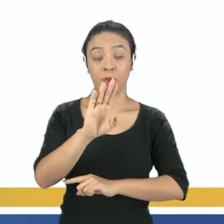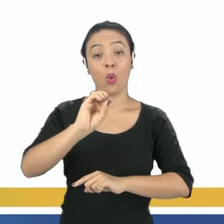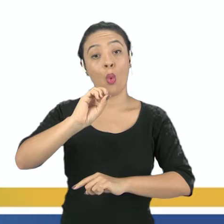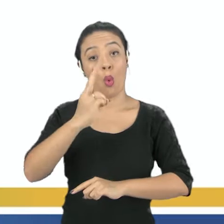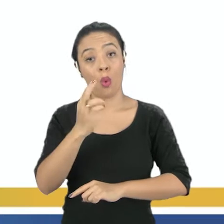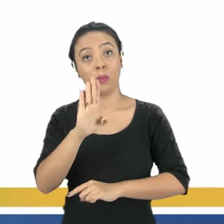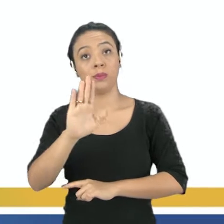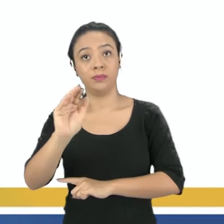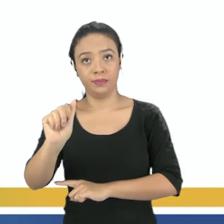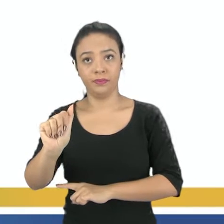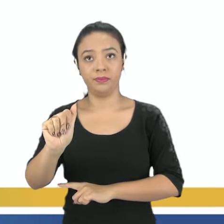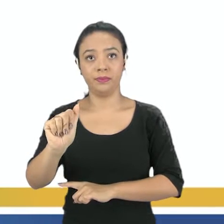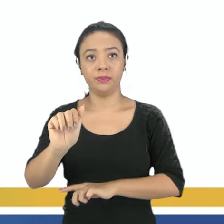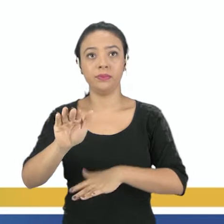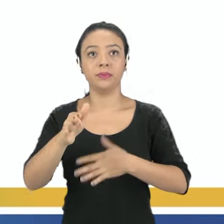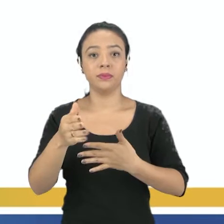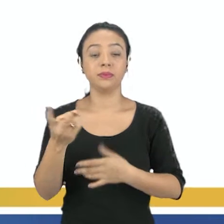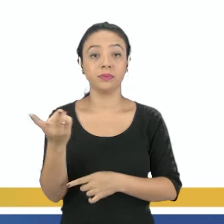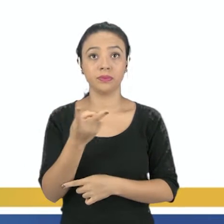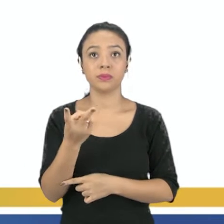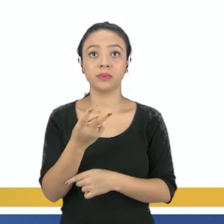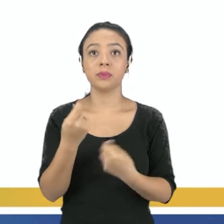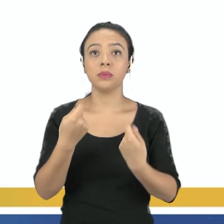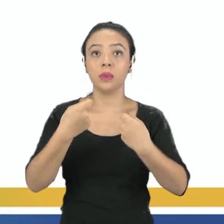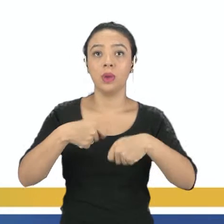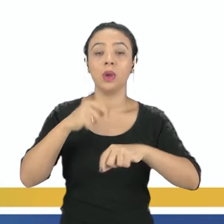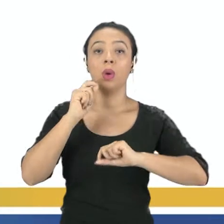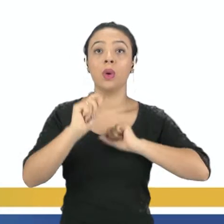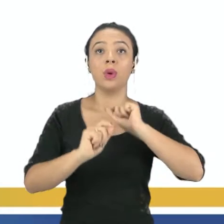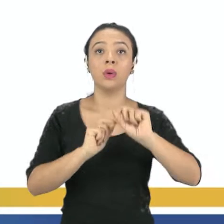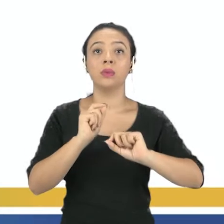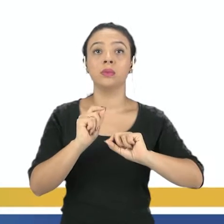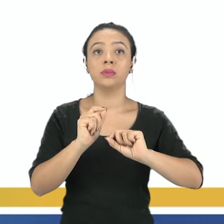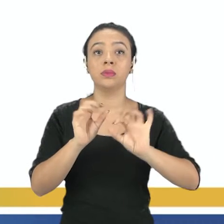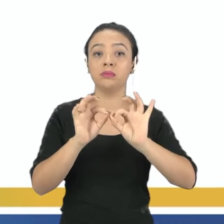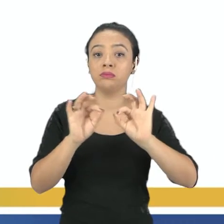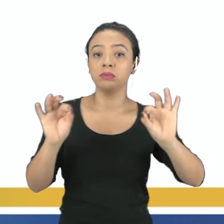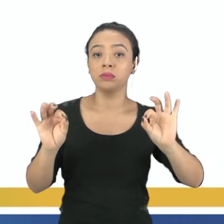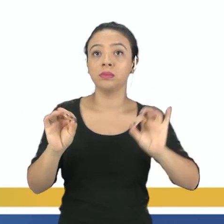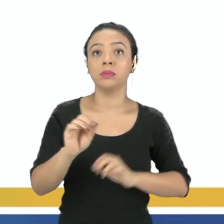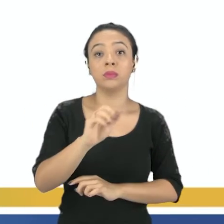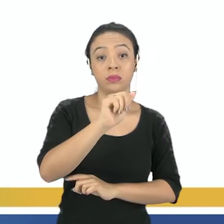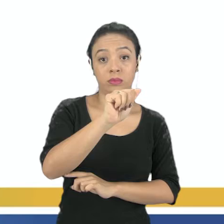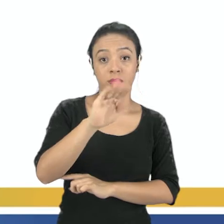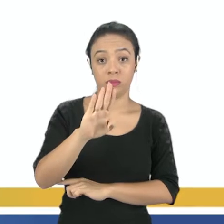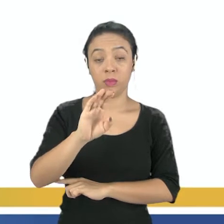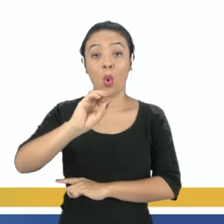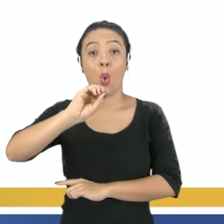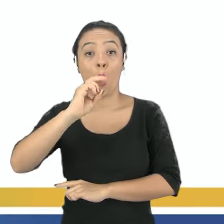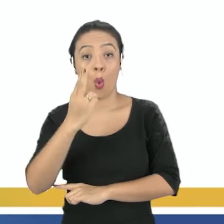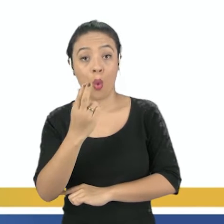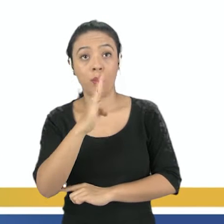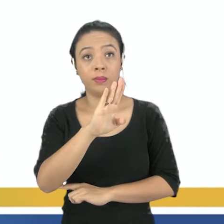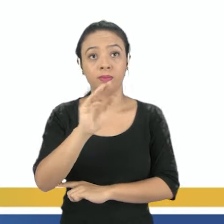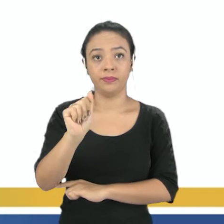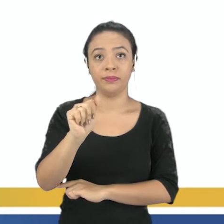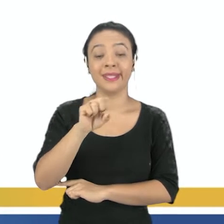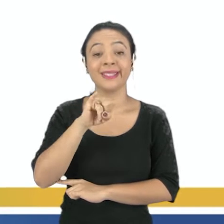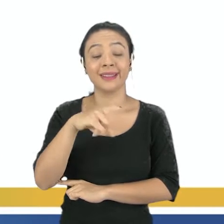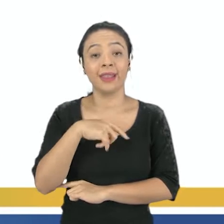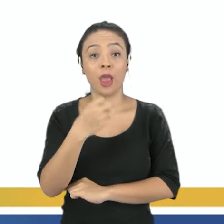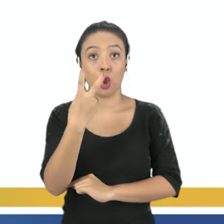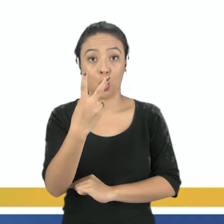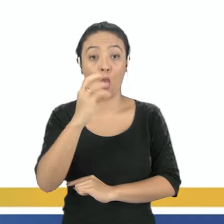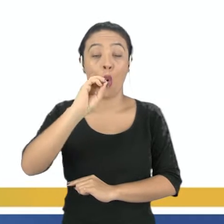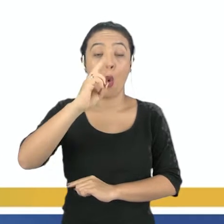ou B A né Então tá em segmentos eles podem ser lidos como segmento AB ou segmento Beatriz se dois ou mais